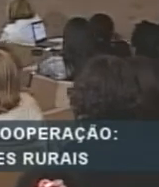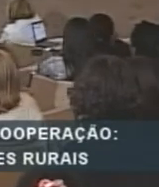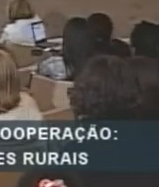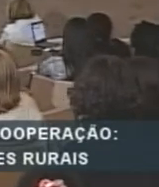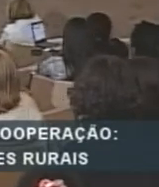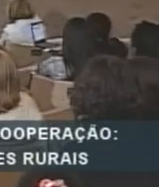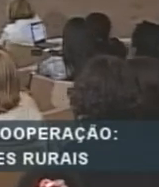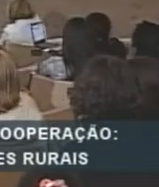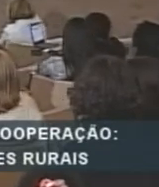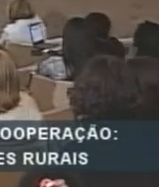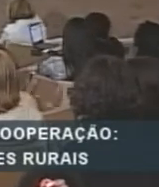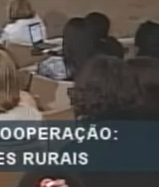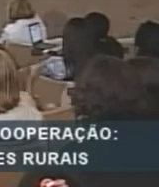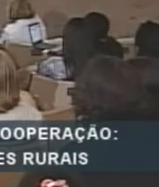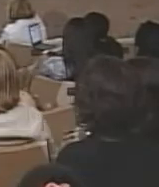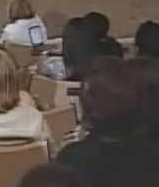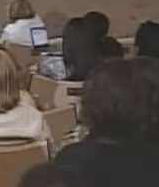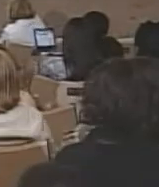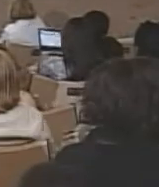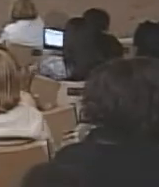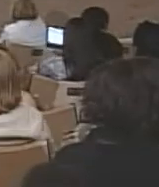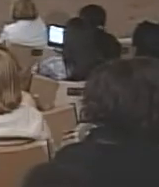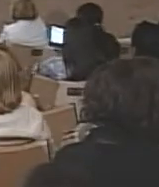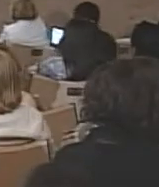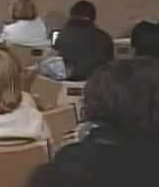Boa tarde.